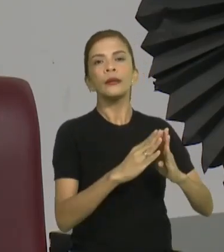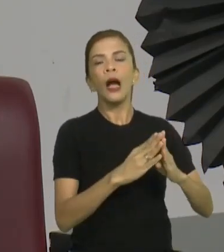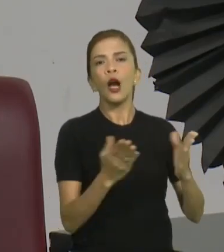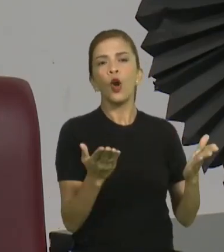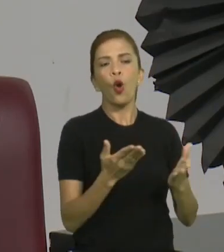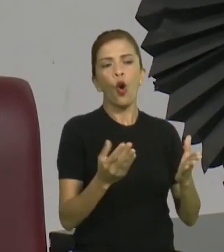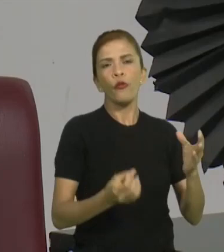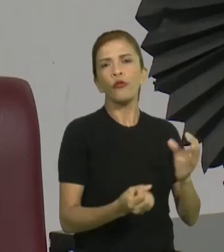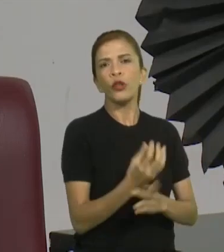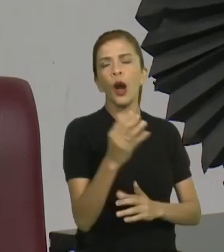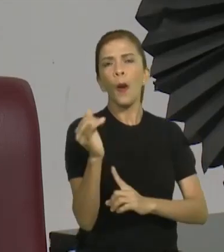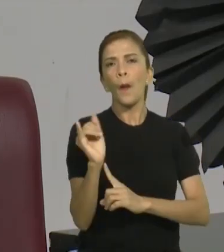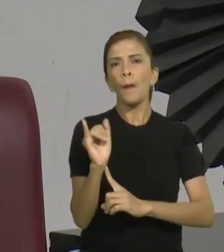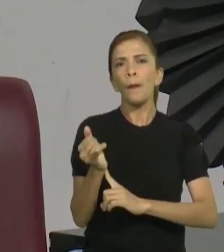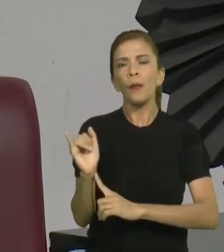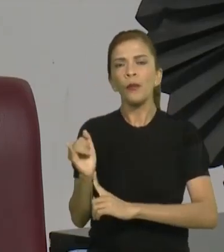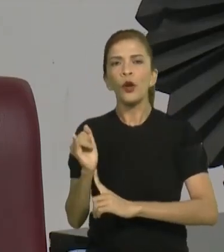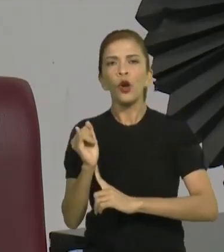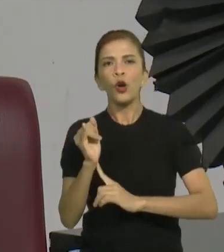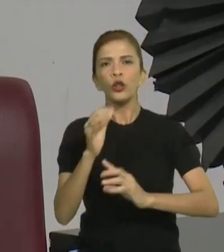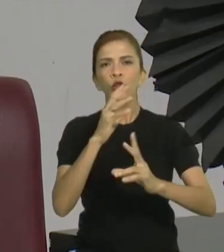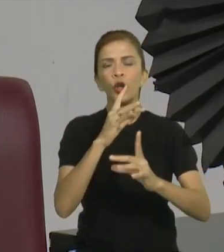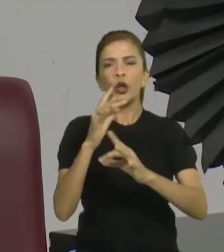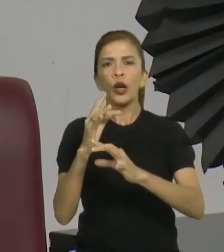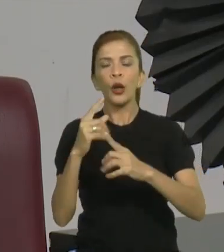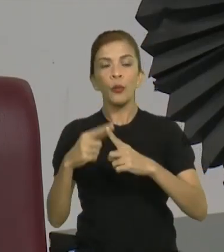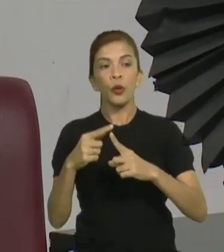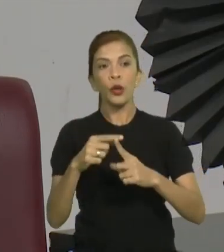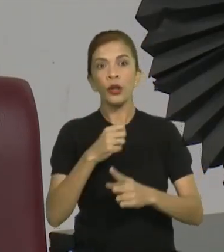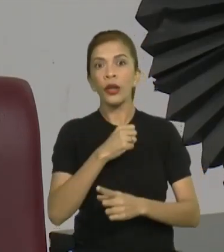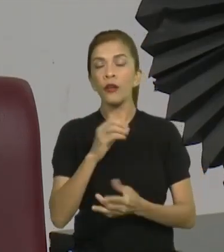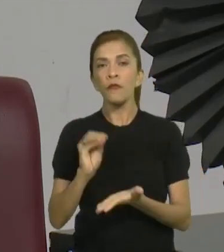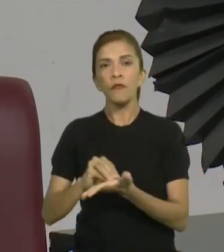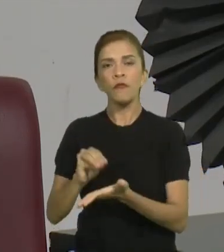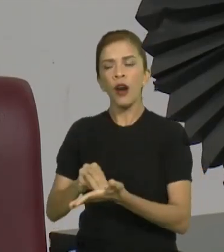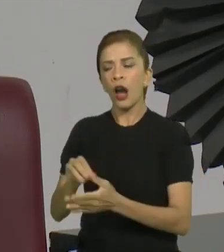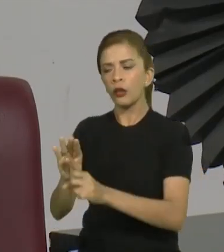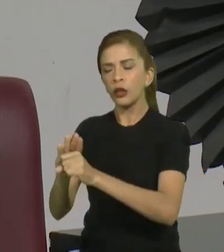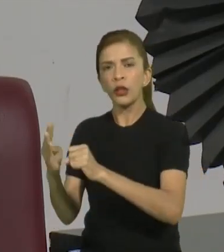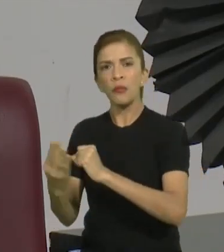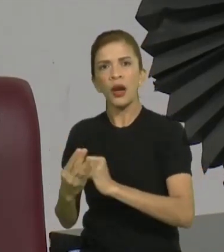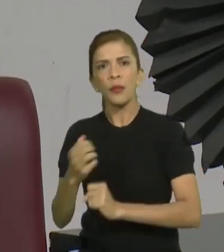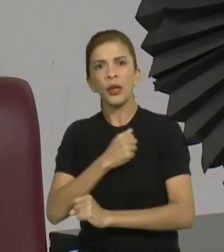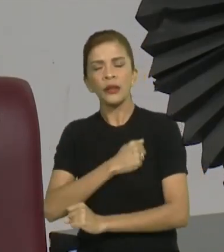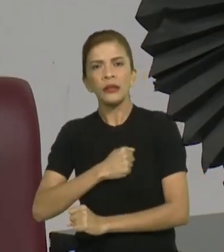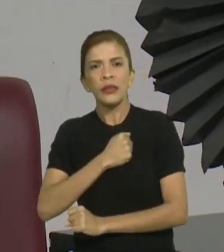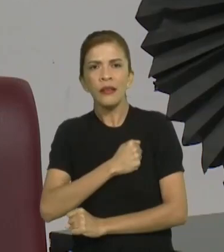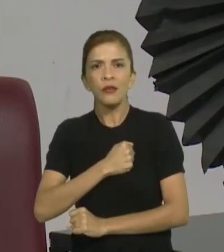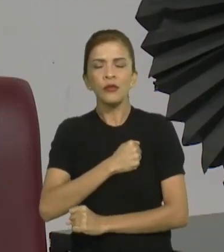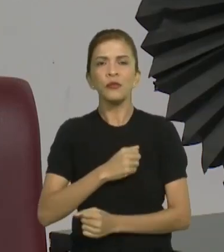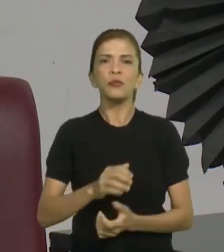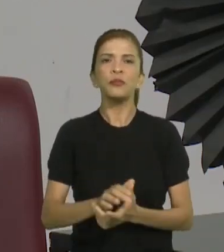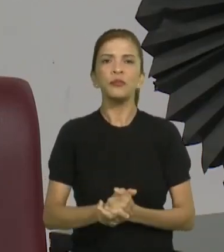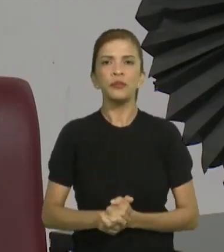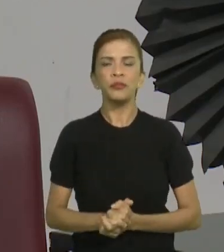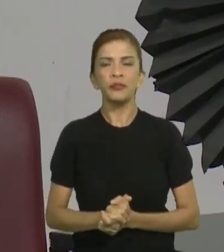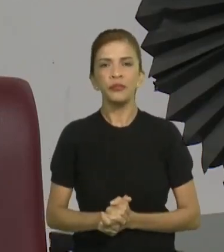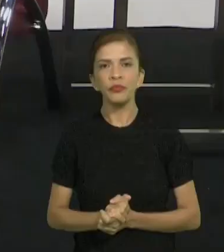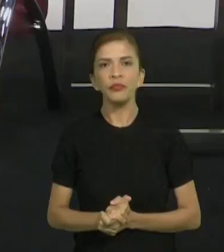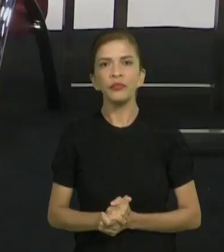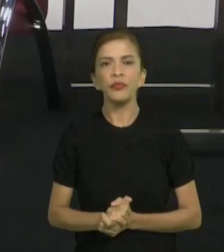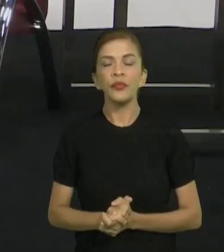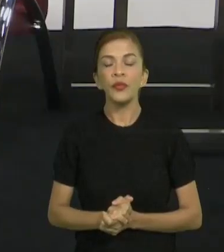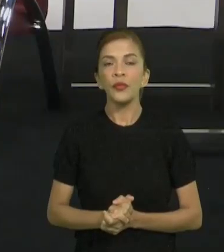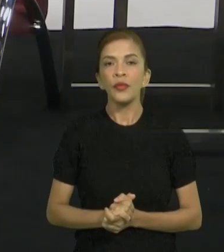boi. E é um boi de orquestra, porque na Madre Deus não tem um boi de orquestra. Ela era apaixonada pela Madre Deus. E